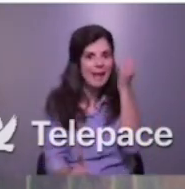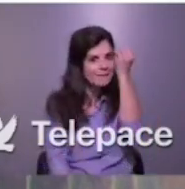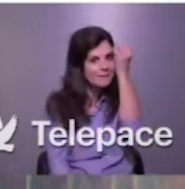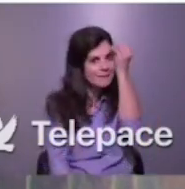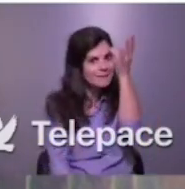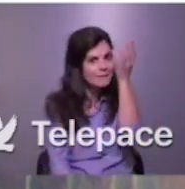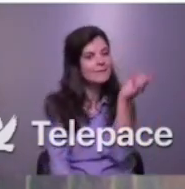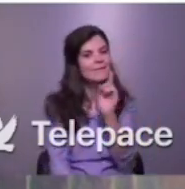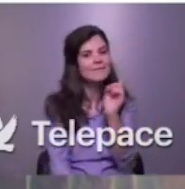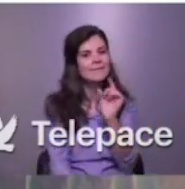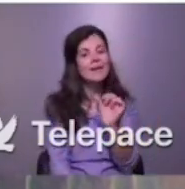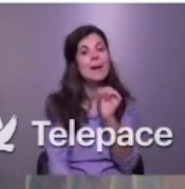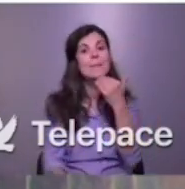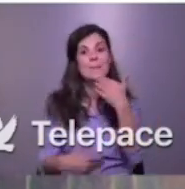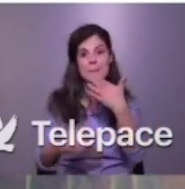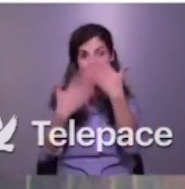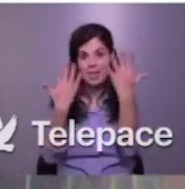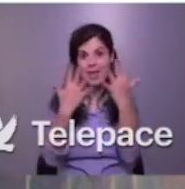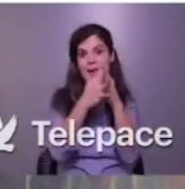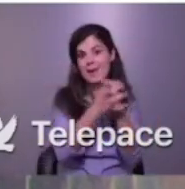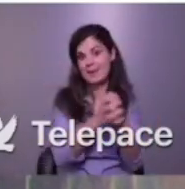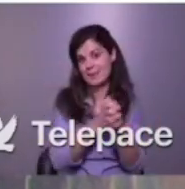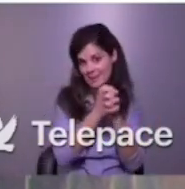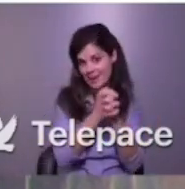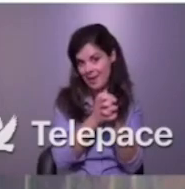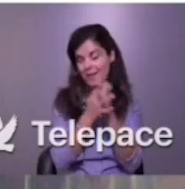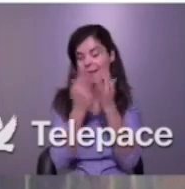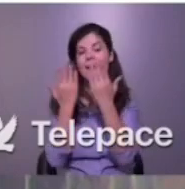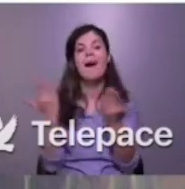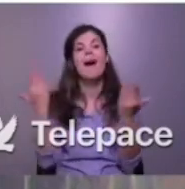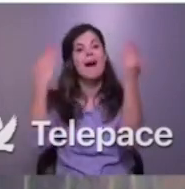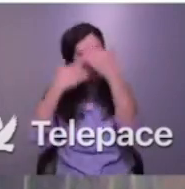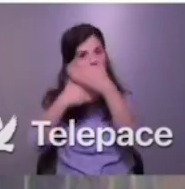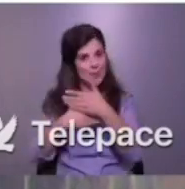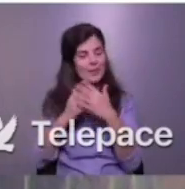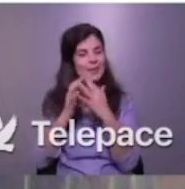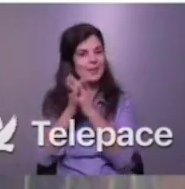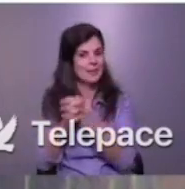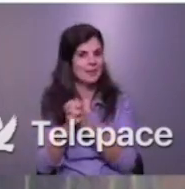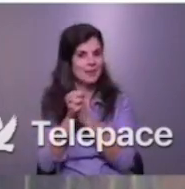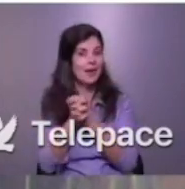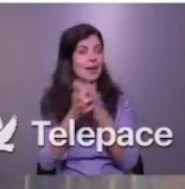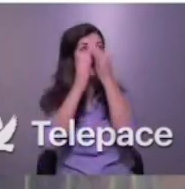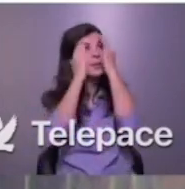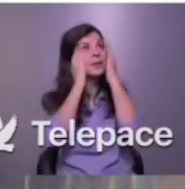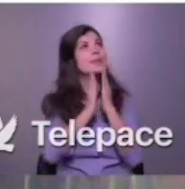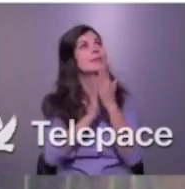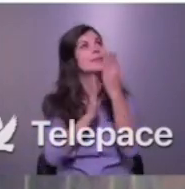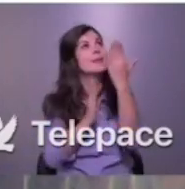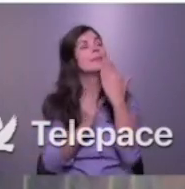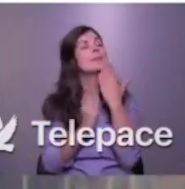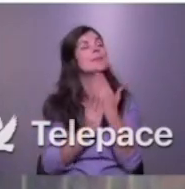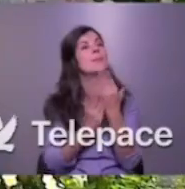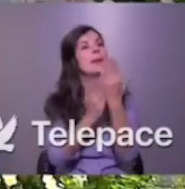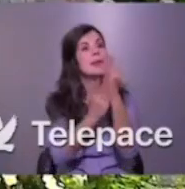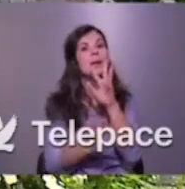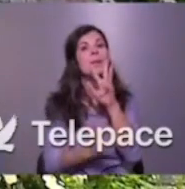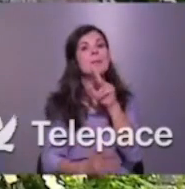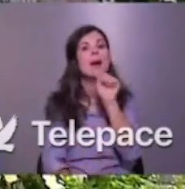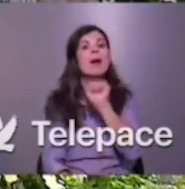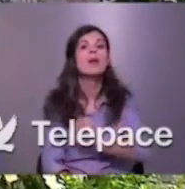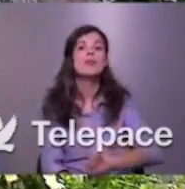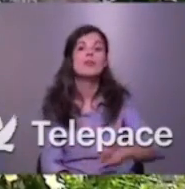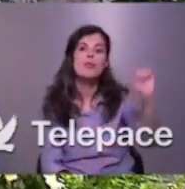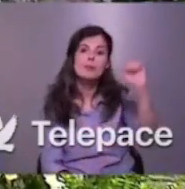esqueçam de rezar de manhã, de rezar à noite, pedindo a Nossa Senhora, que é a vossa mãe, que